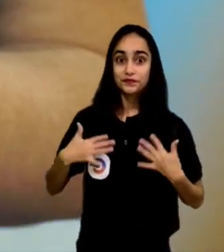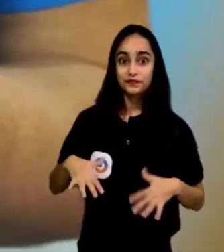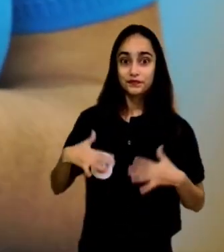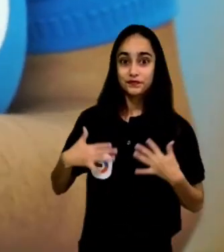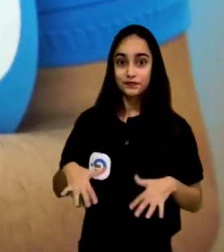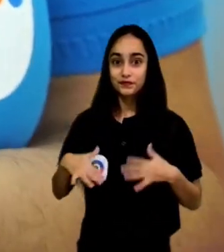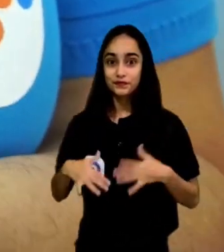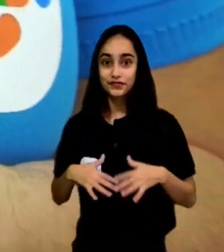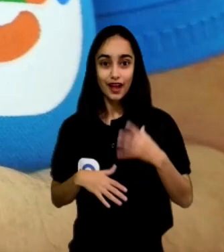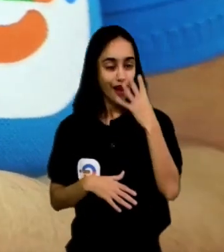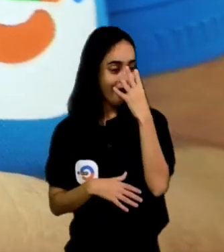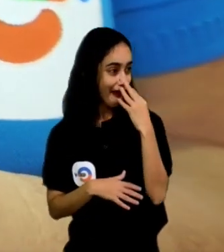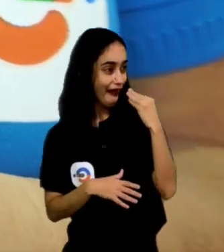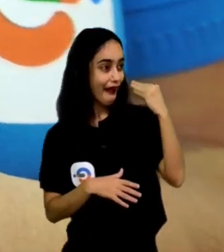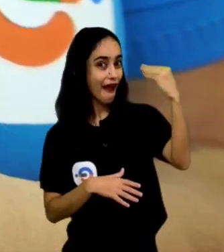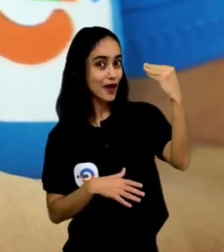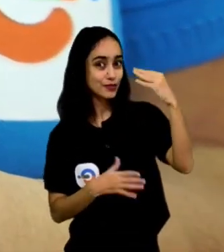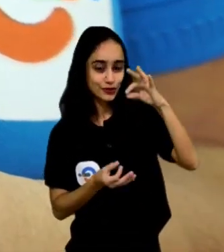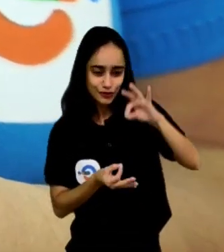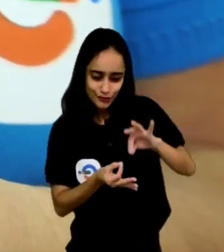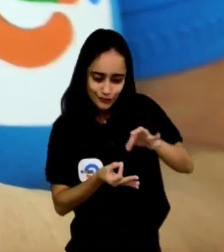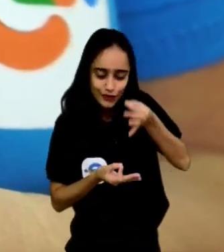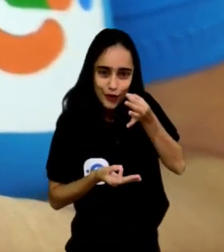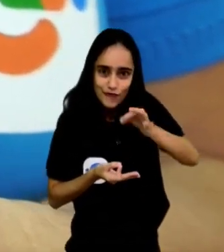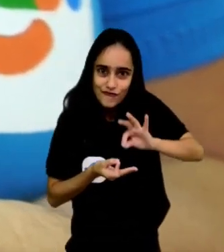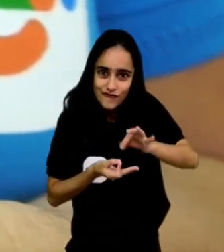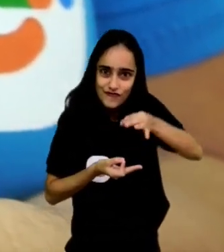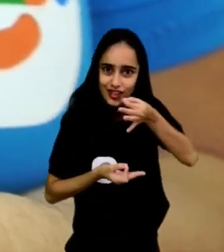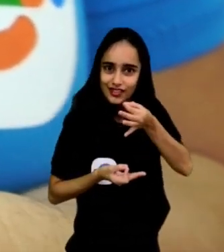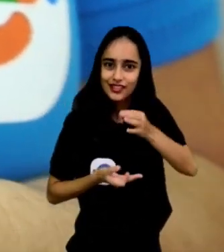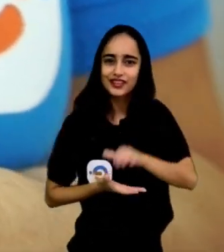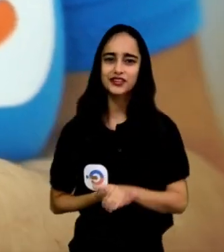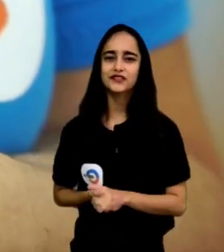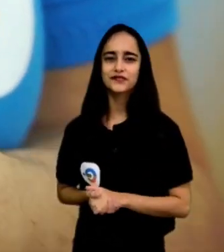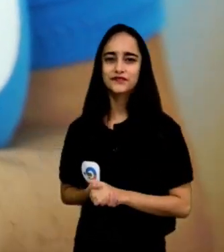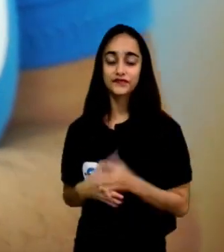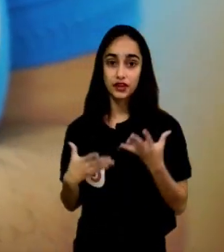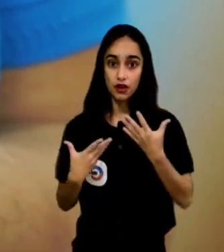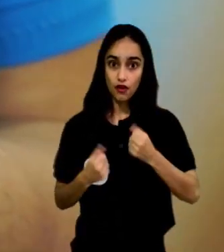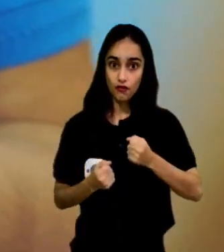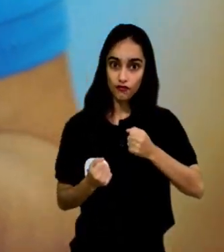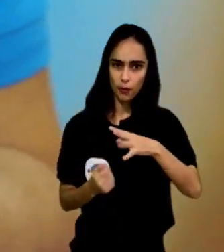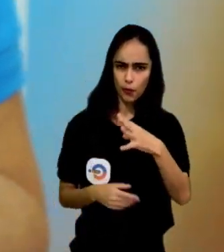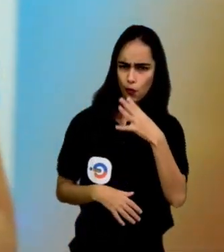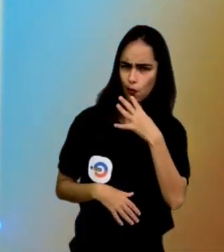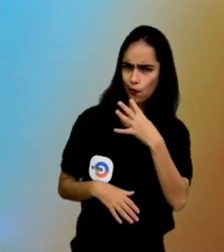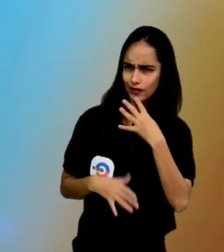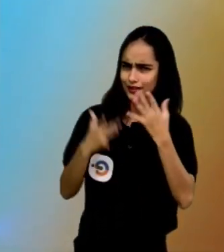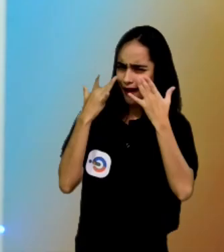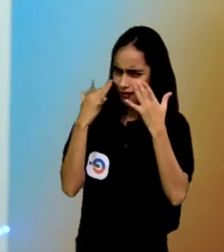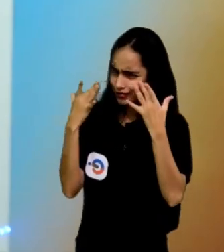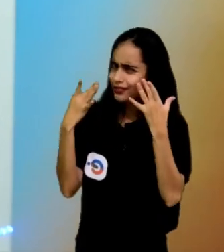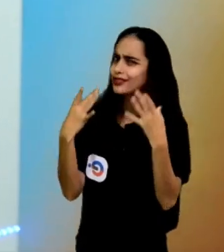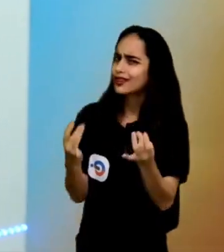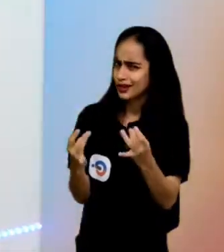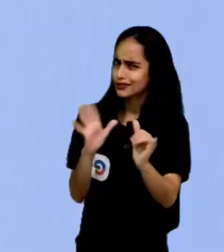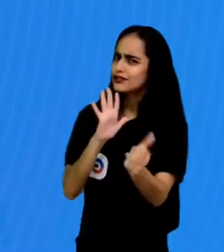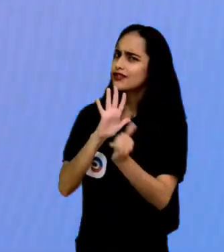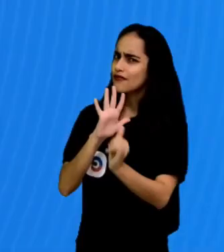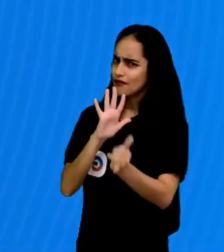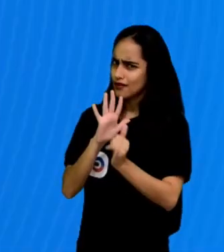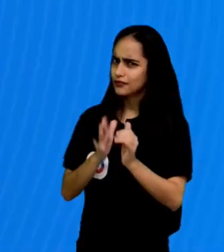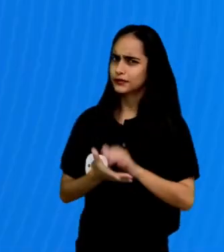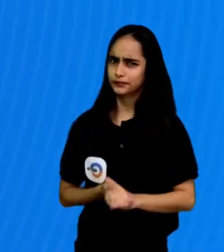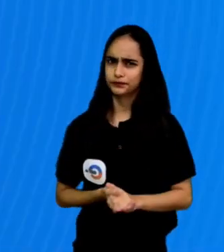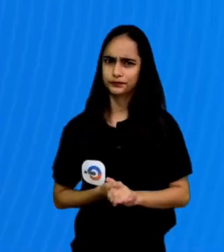A raposa e as uvas. Vamos ouvir e prestar bastante atenção nessa fábula.